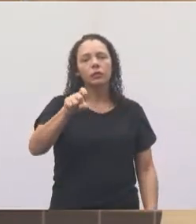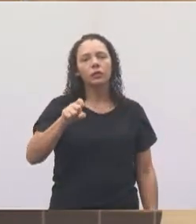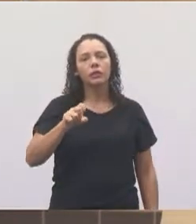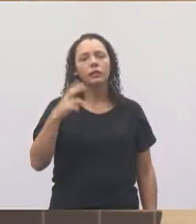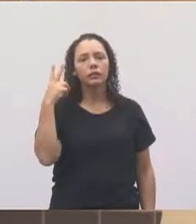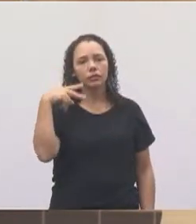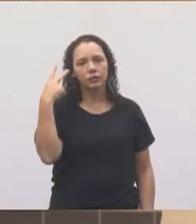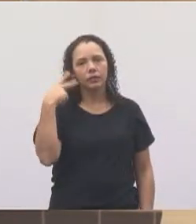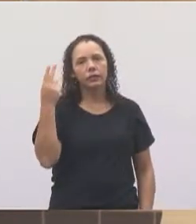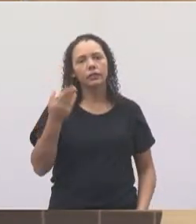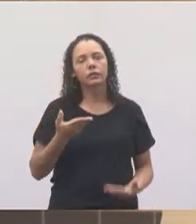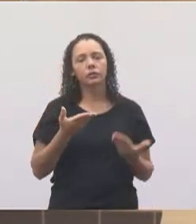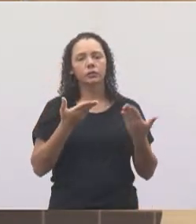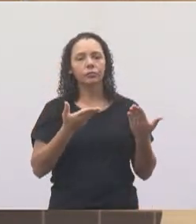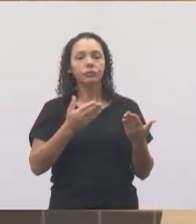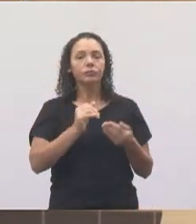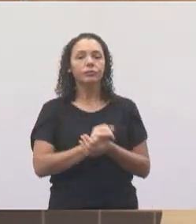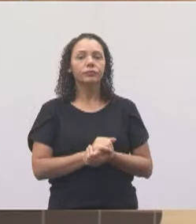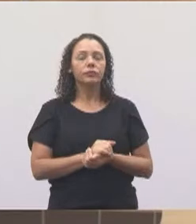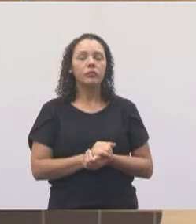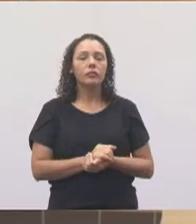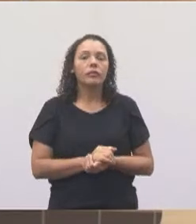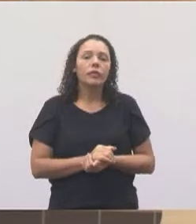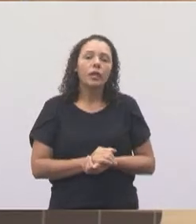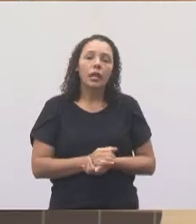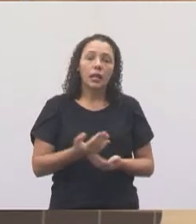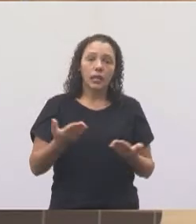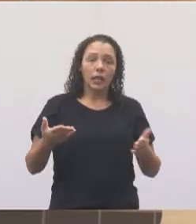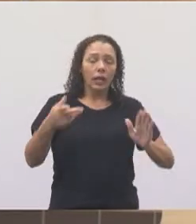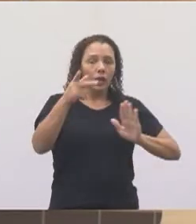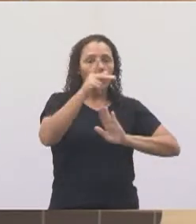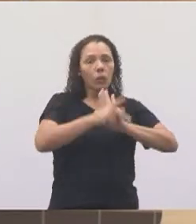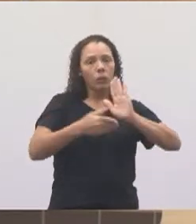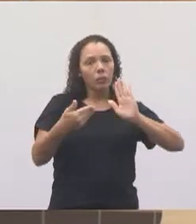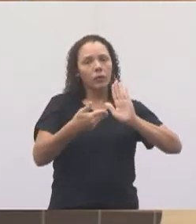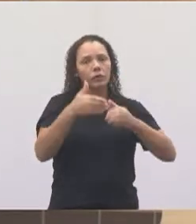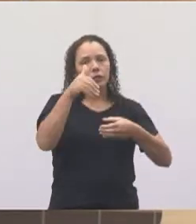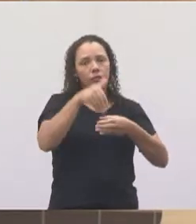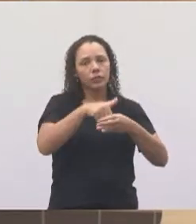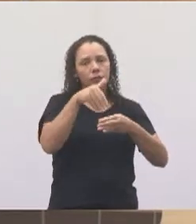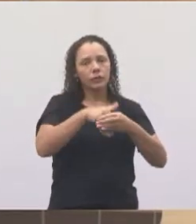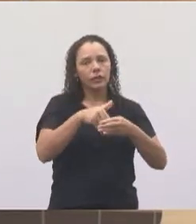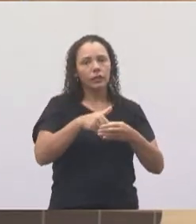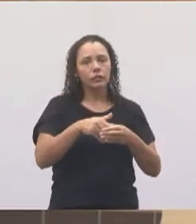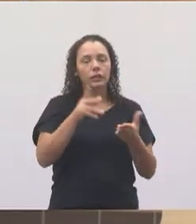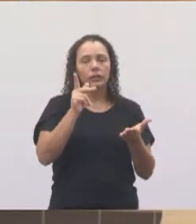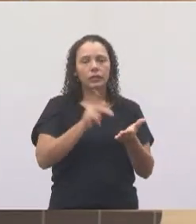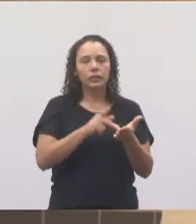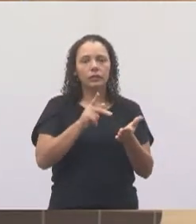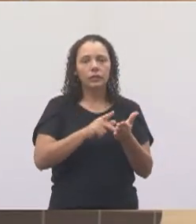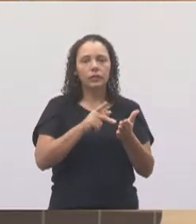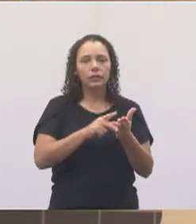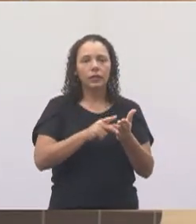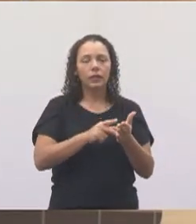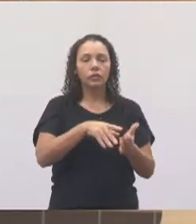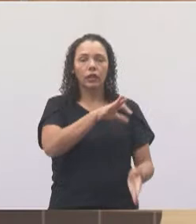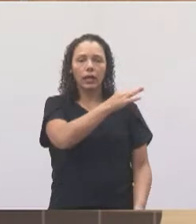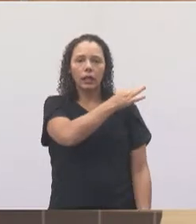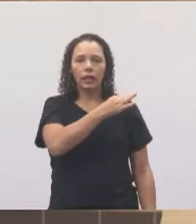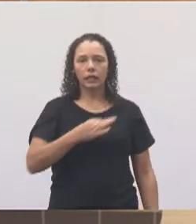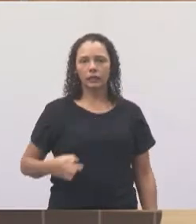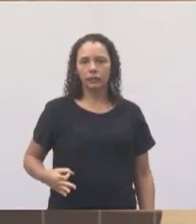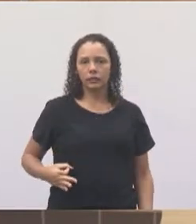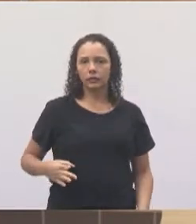e dizer que, na verdade, esse projeto que nós estamos votando aqui, ele vai reduzir a alíquota, não é?